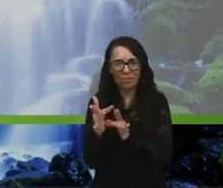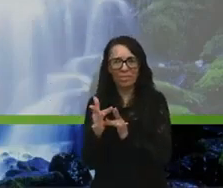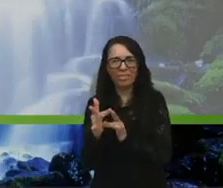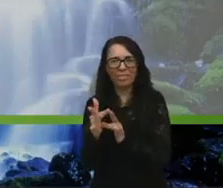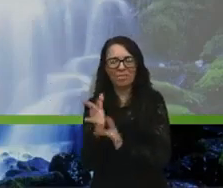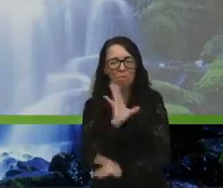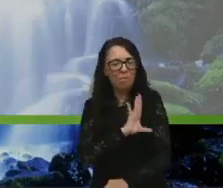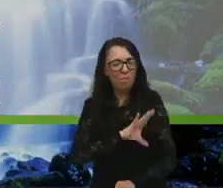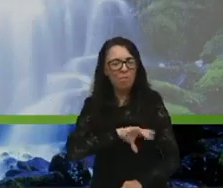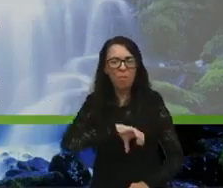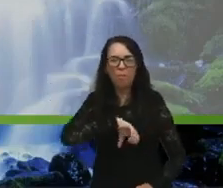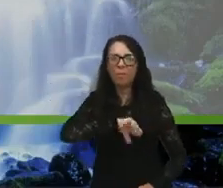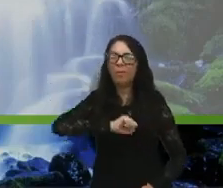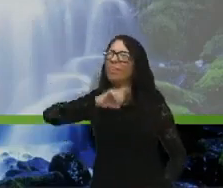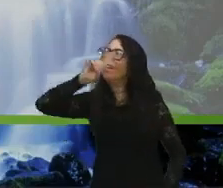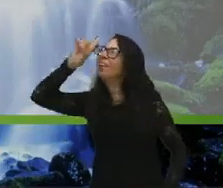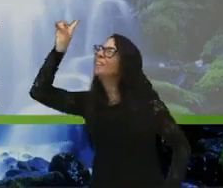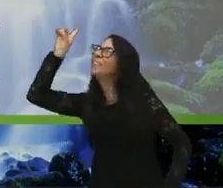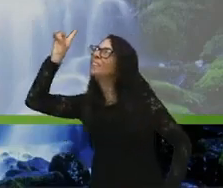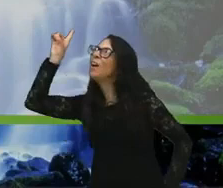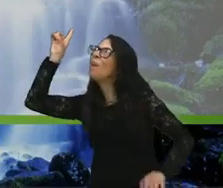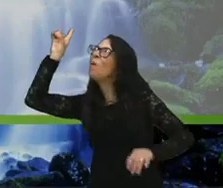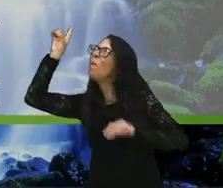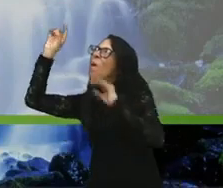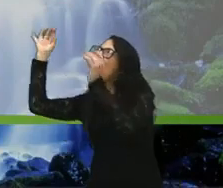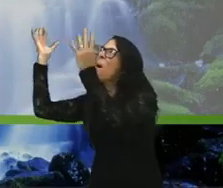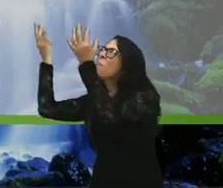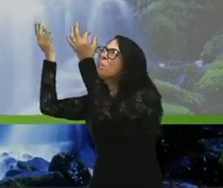o perfeito amor de Deus,